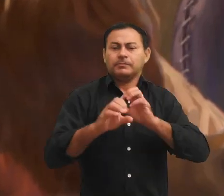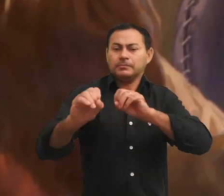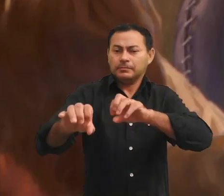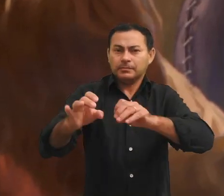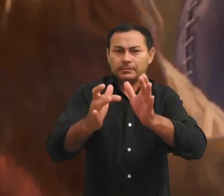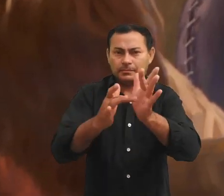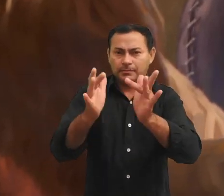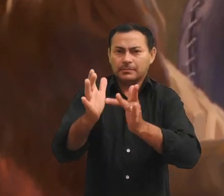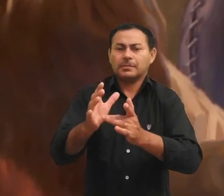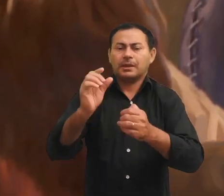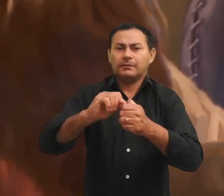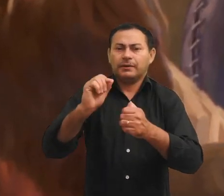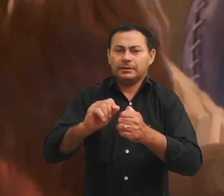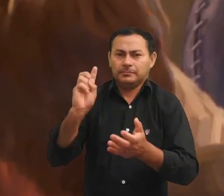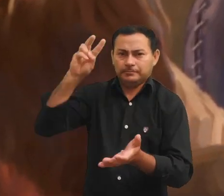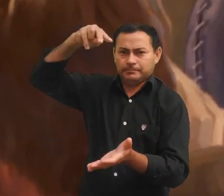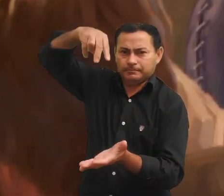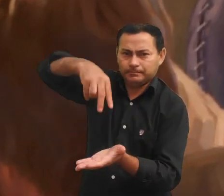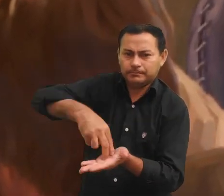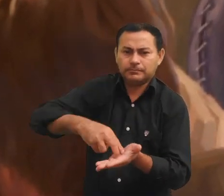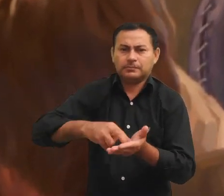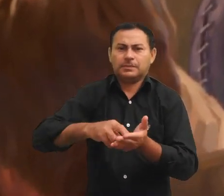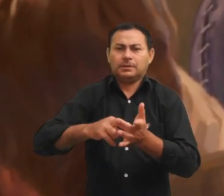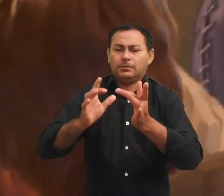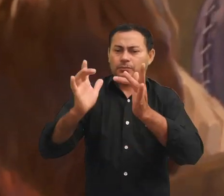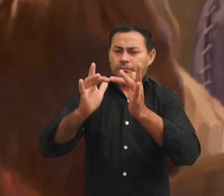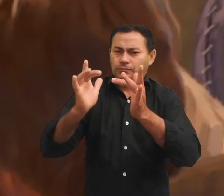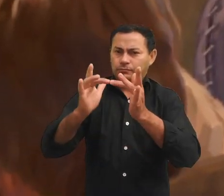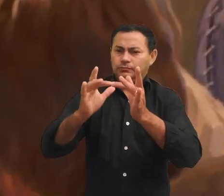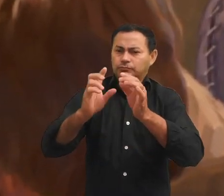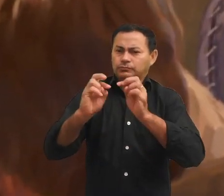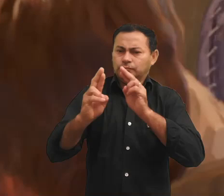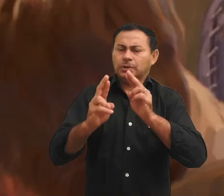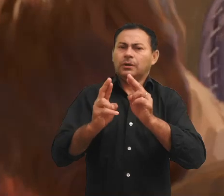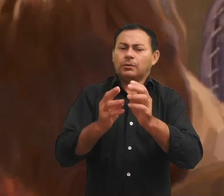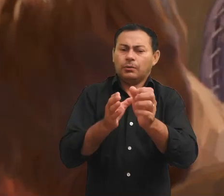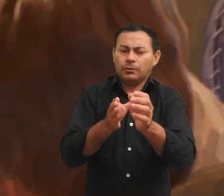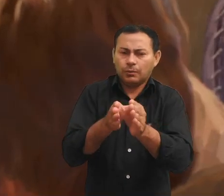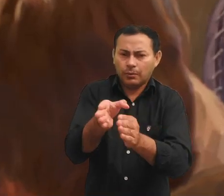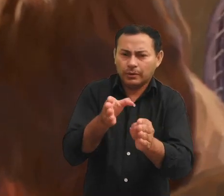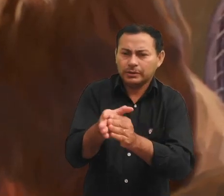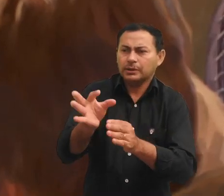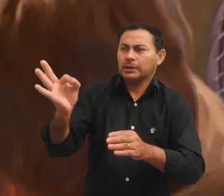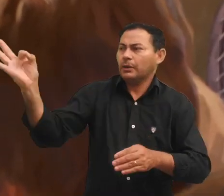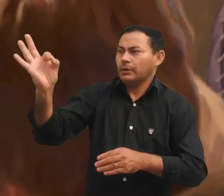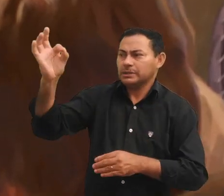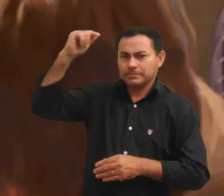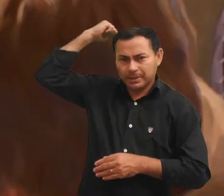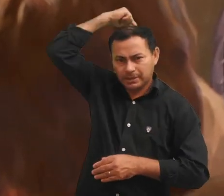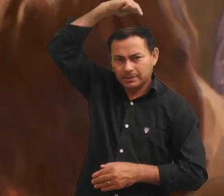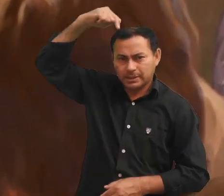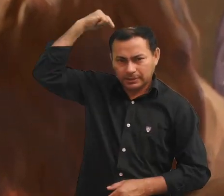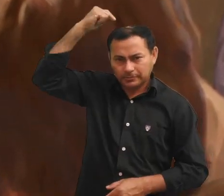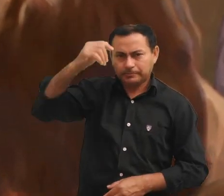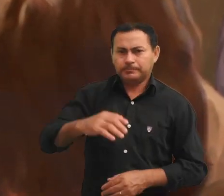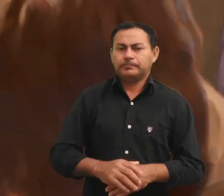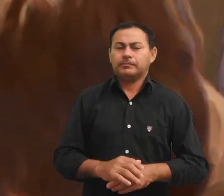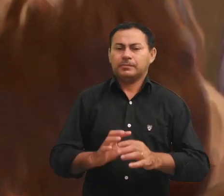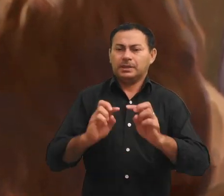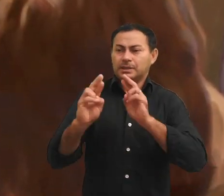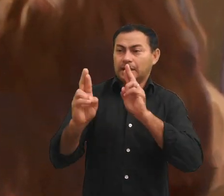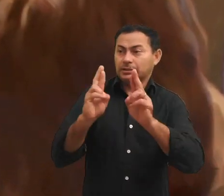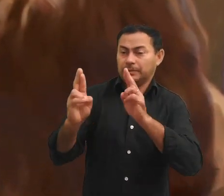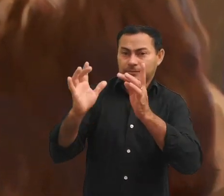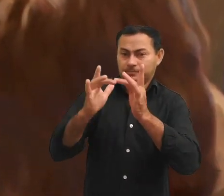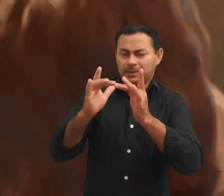mandamentos. Era o ensino de Jesus que os faria participantes de um relacionamento com o conselheiro, o Espírito Santo.